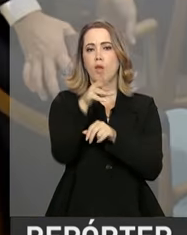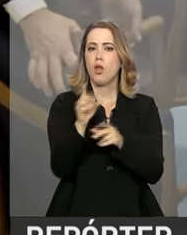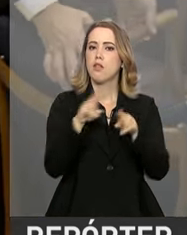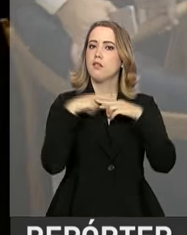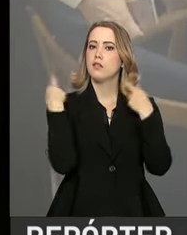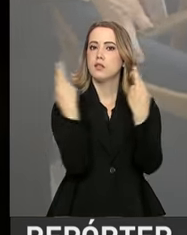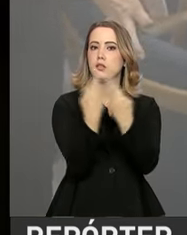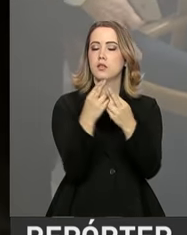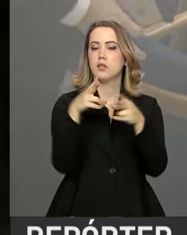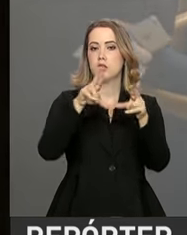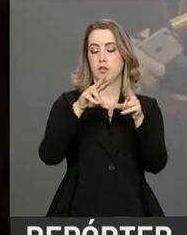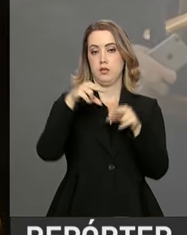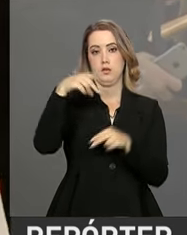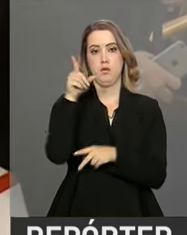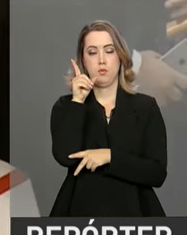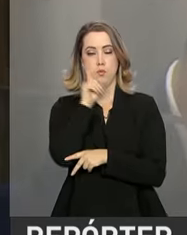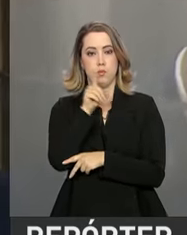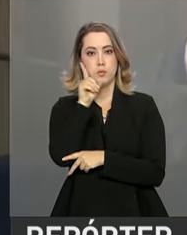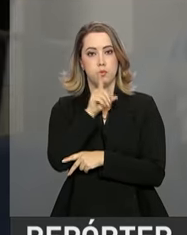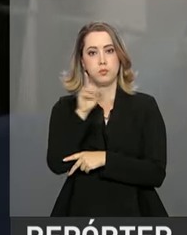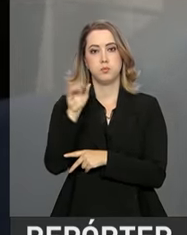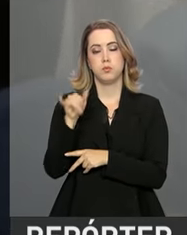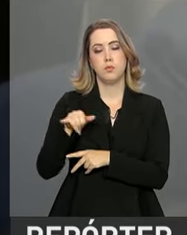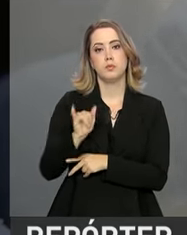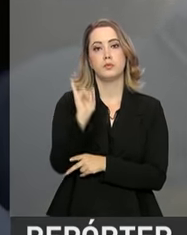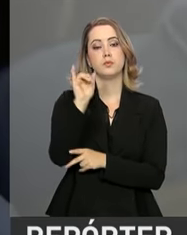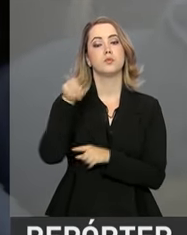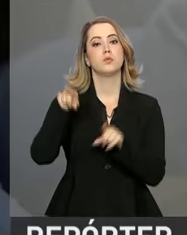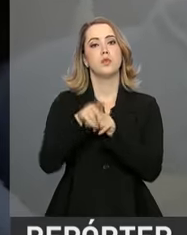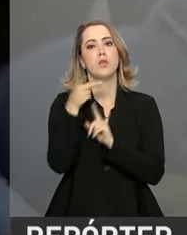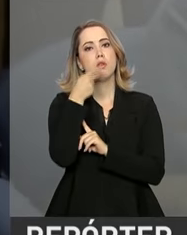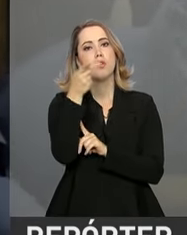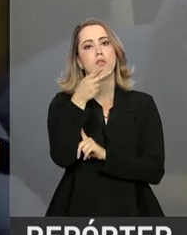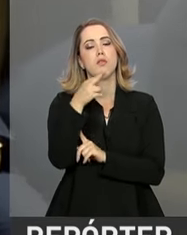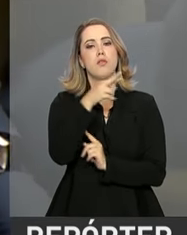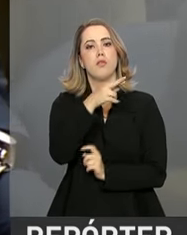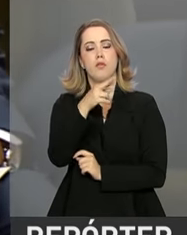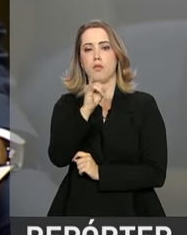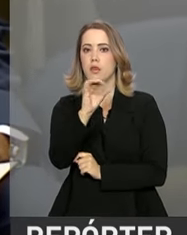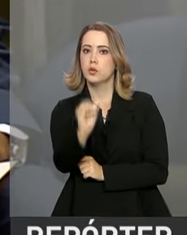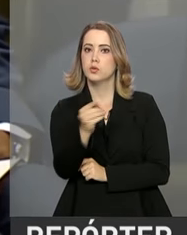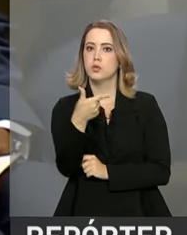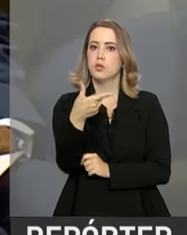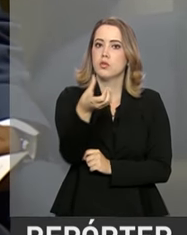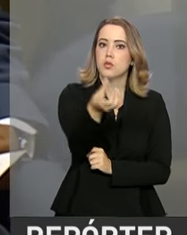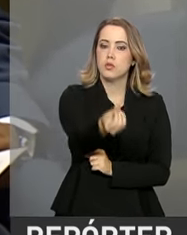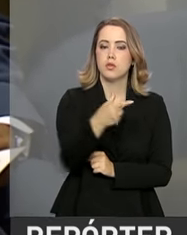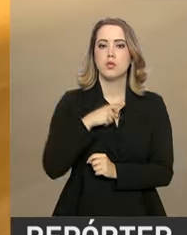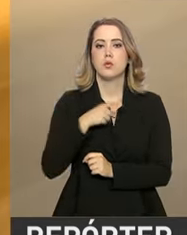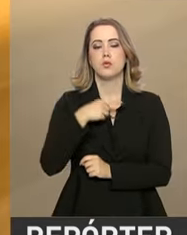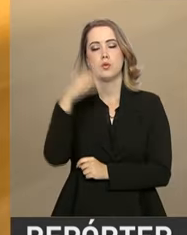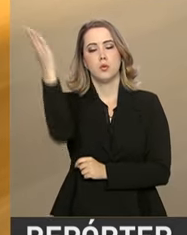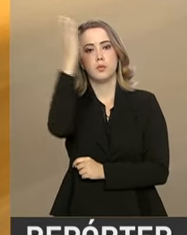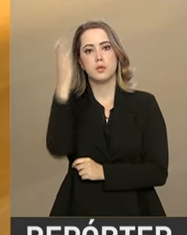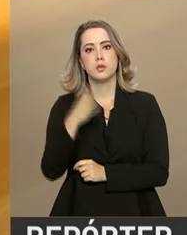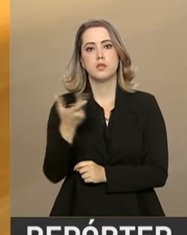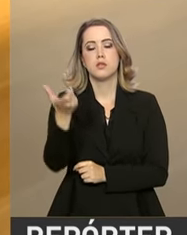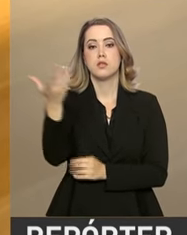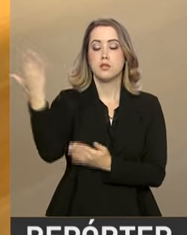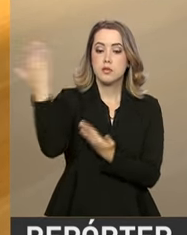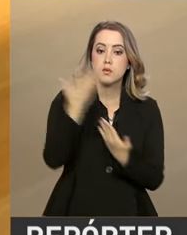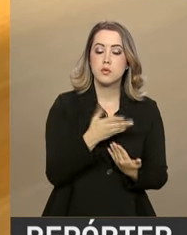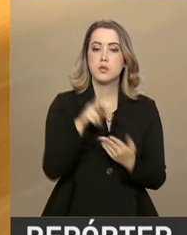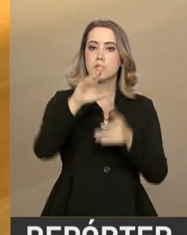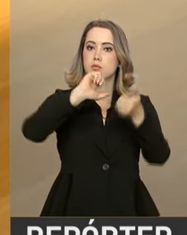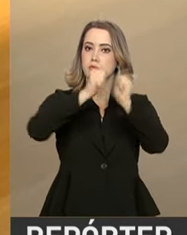migrantes em Nova York lembro que nos jogos Rio 2016 o Brasil teve a honra de receber a primeira delegação de refugiados